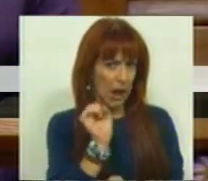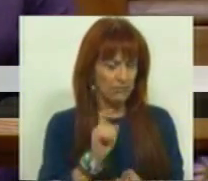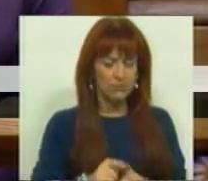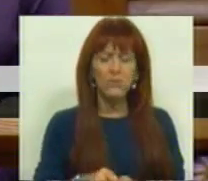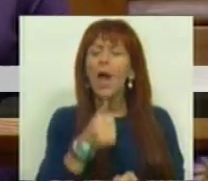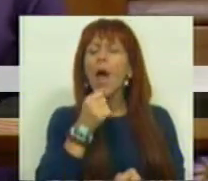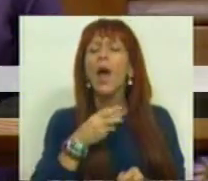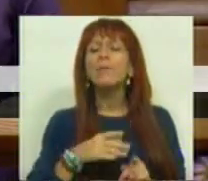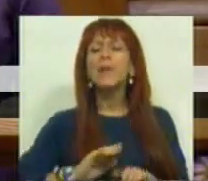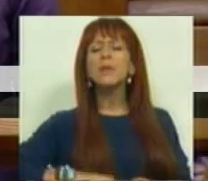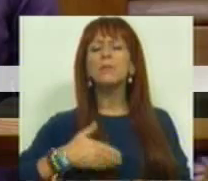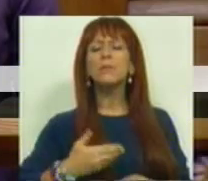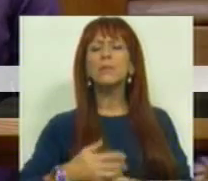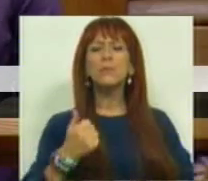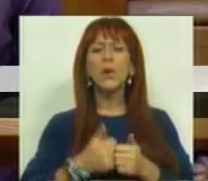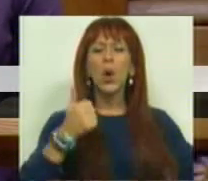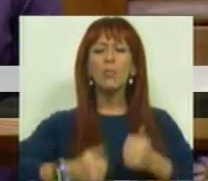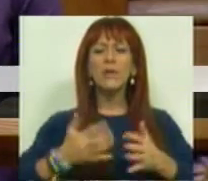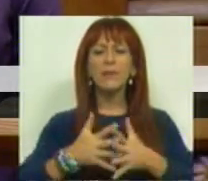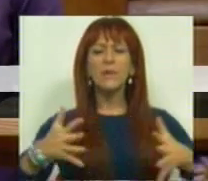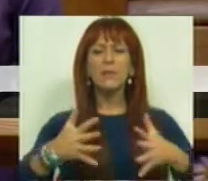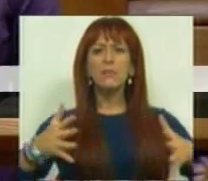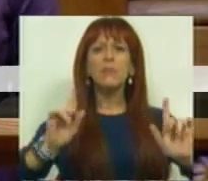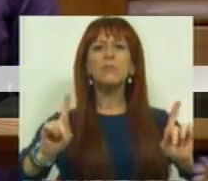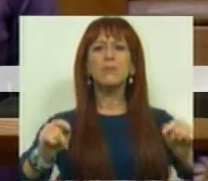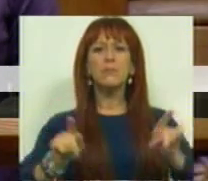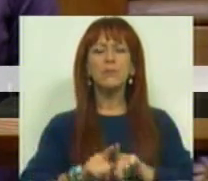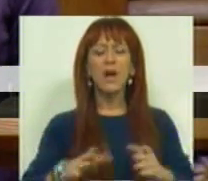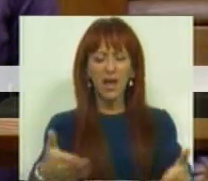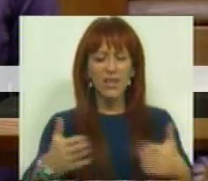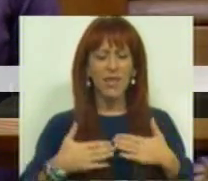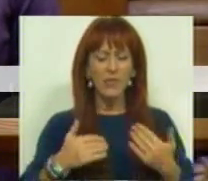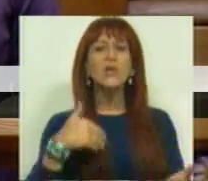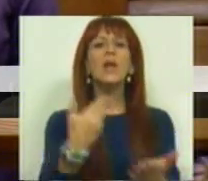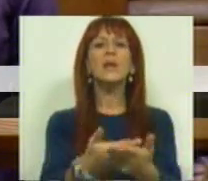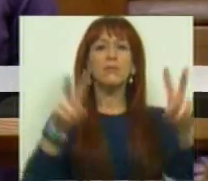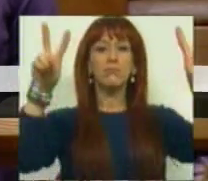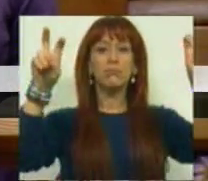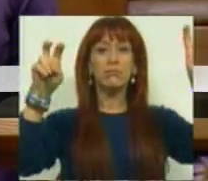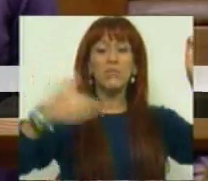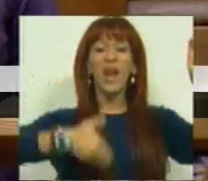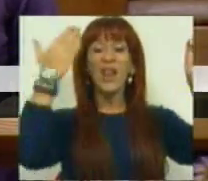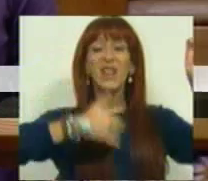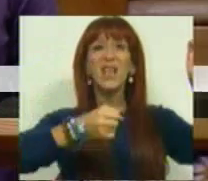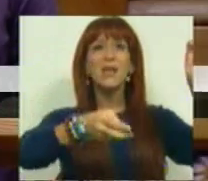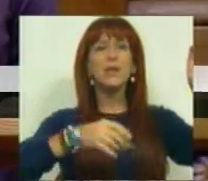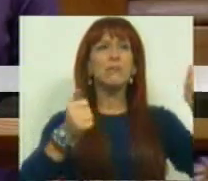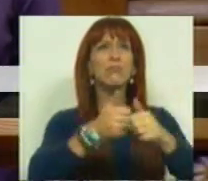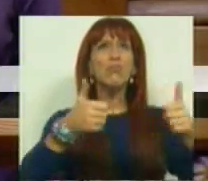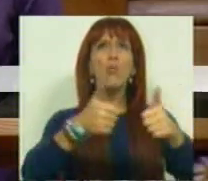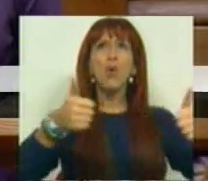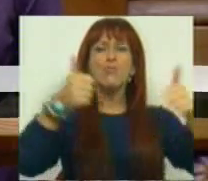que as medidas para reforçar a competitividade e o crescimento vão nos levar até, cito, dias mais